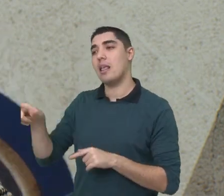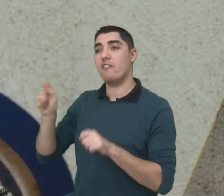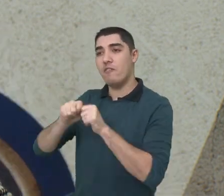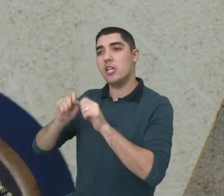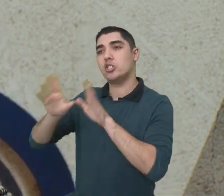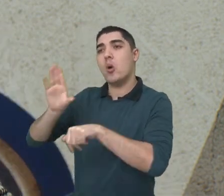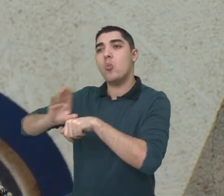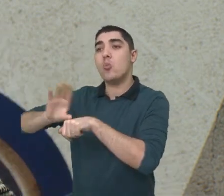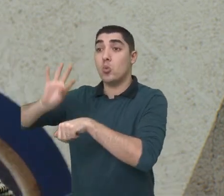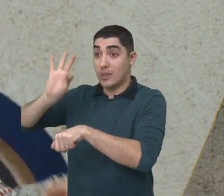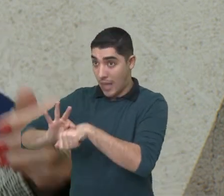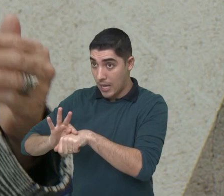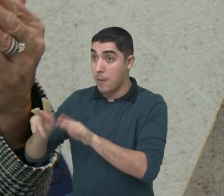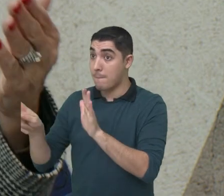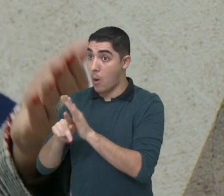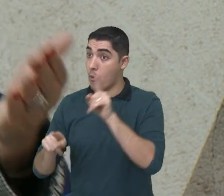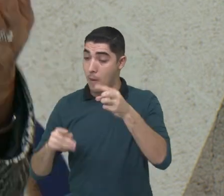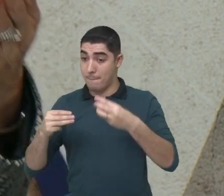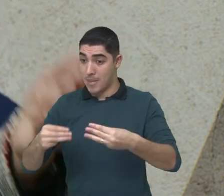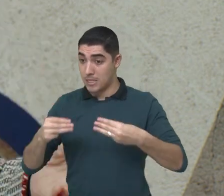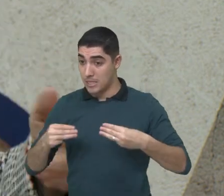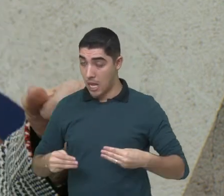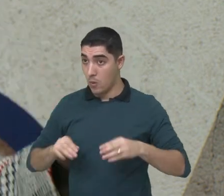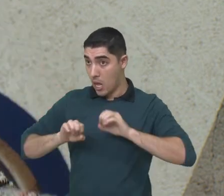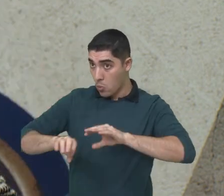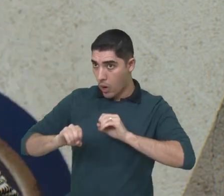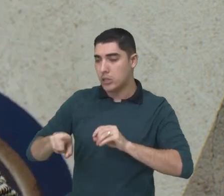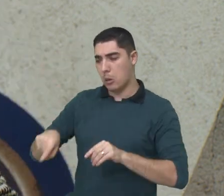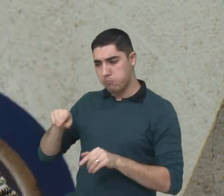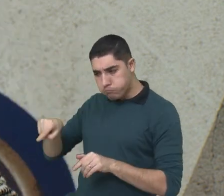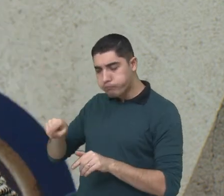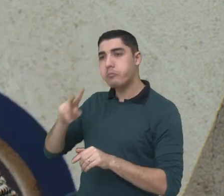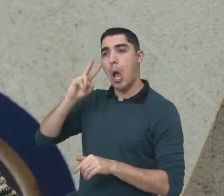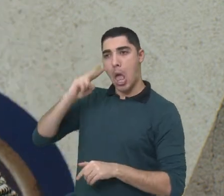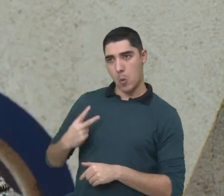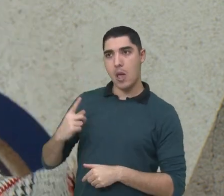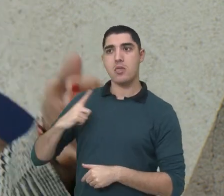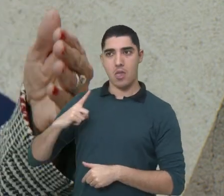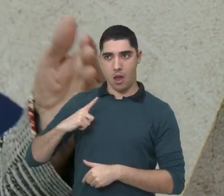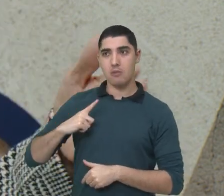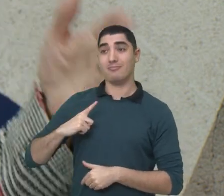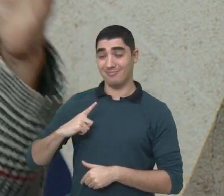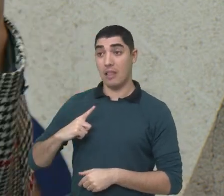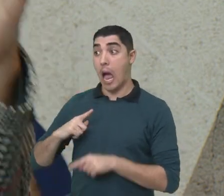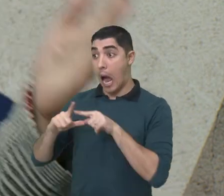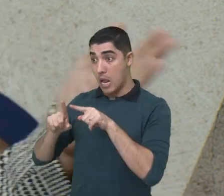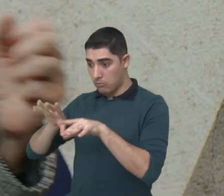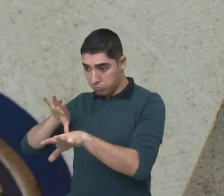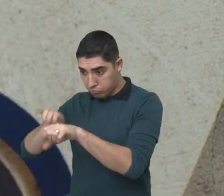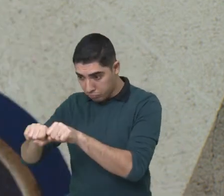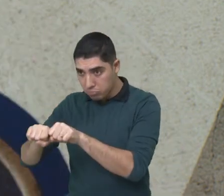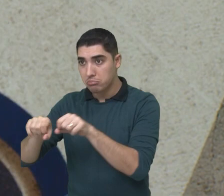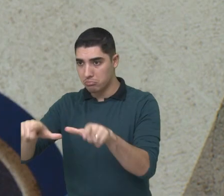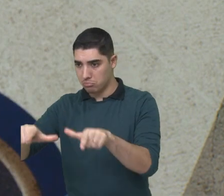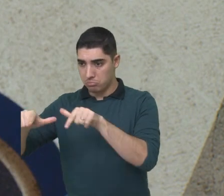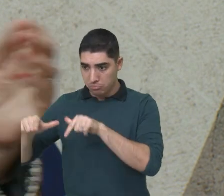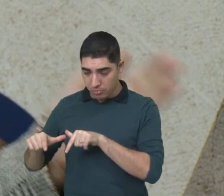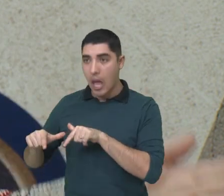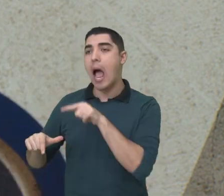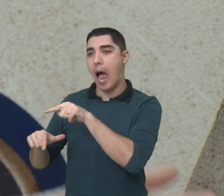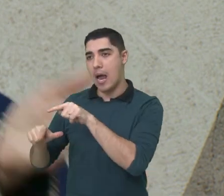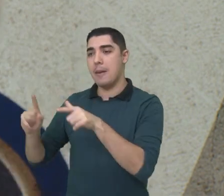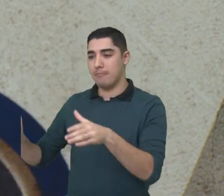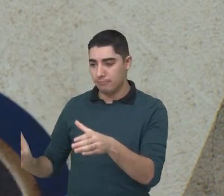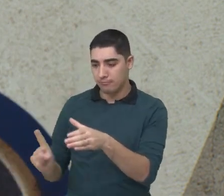transação imobiliária, que é aprovado pelo Ministério da Educação. Depois do diploma recebido,